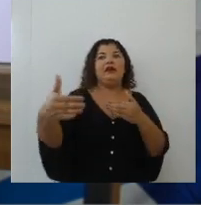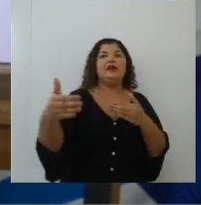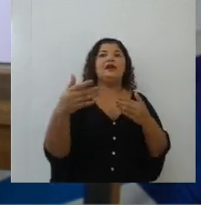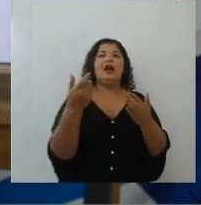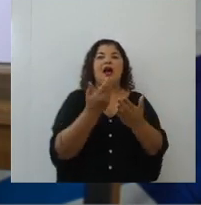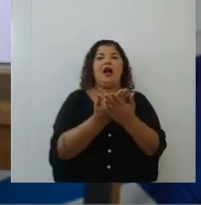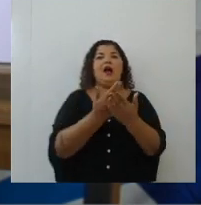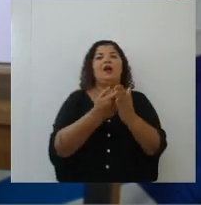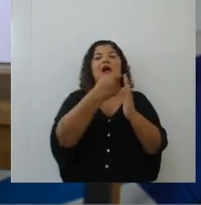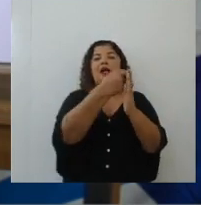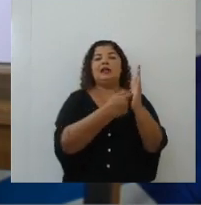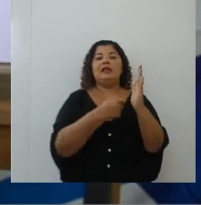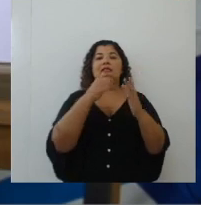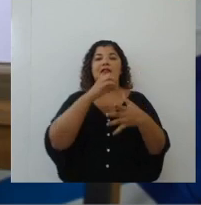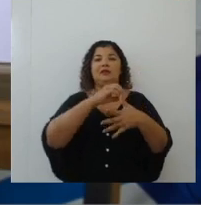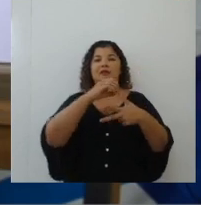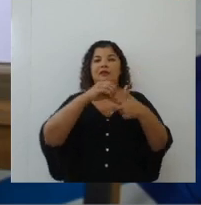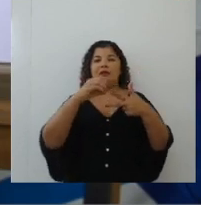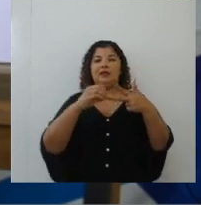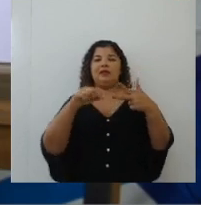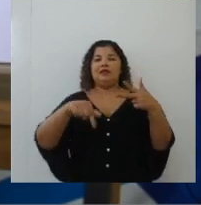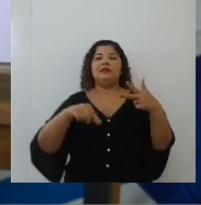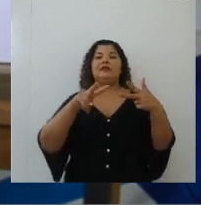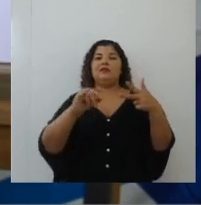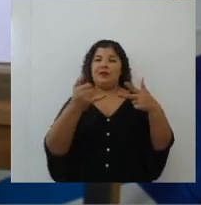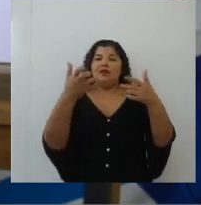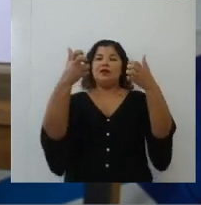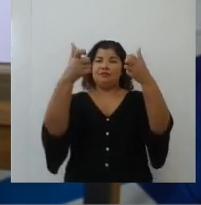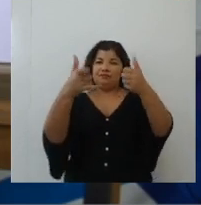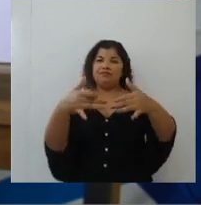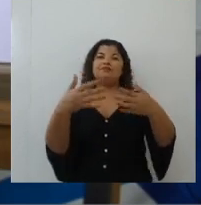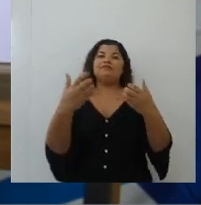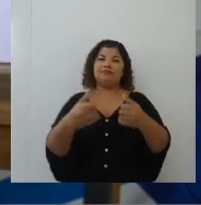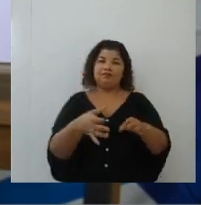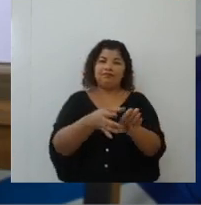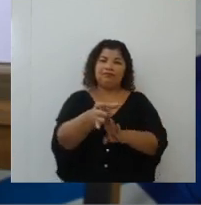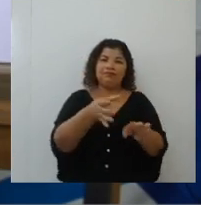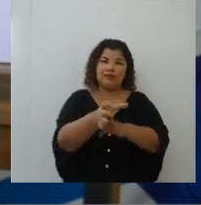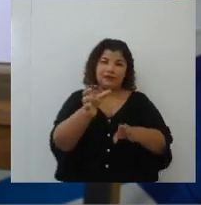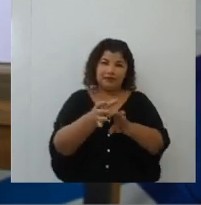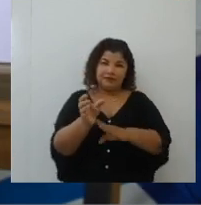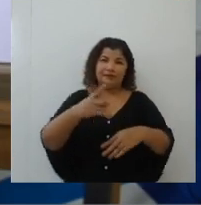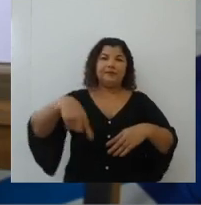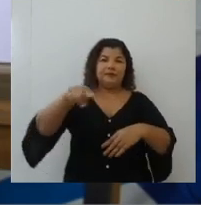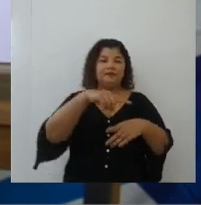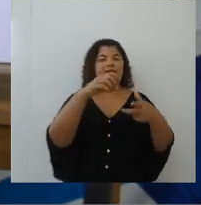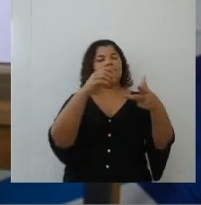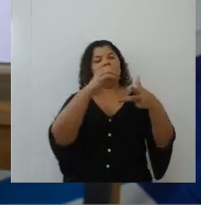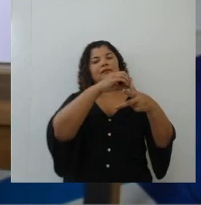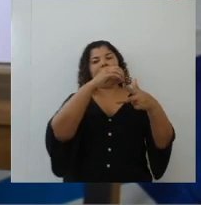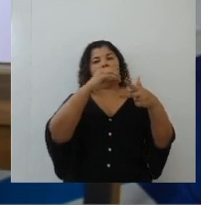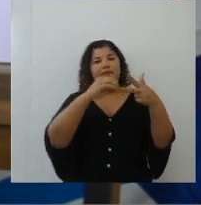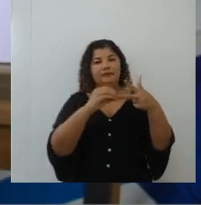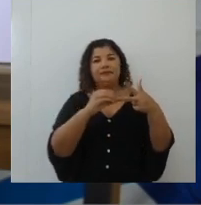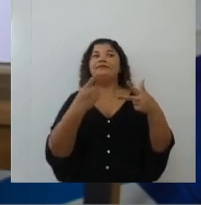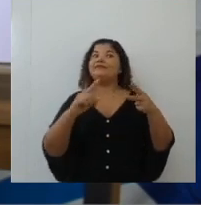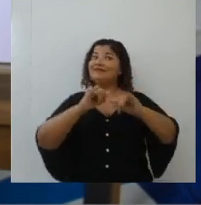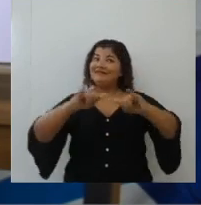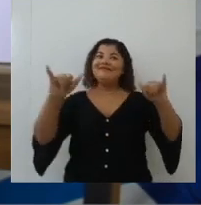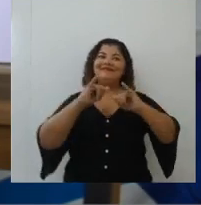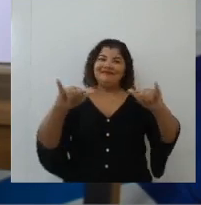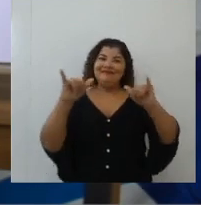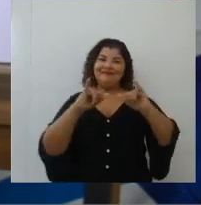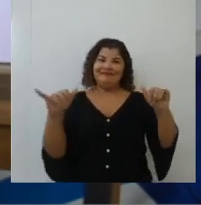de redação para o Enem aqui, hein? Aqui no EducaPE vamos ter aulas de redação para o Enem. Divulga para todo